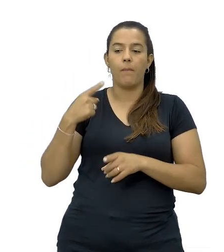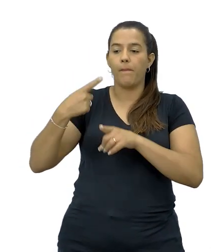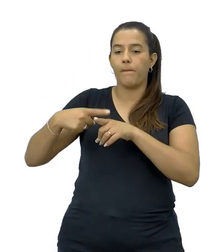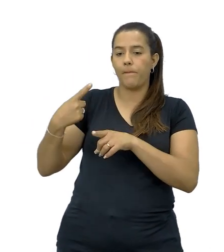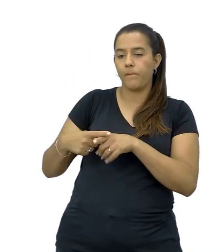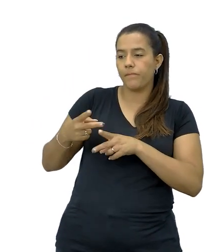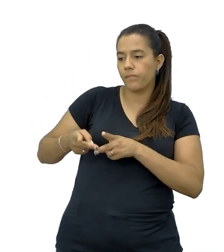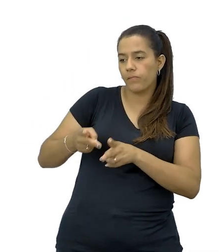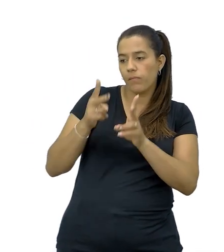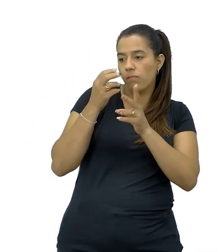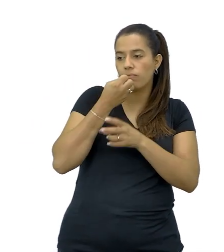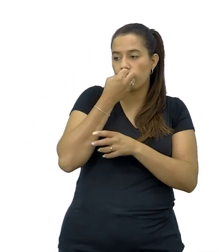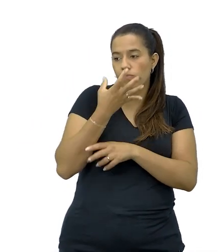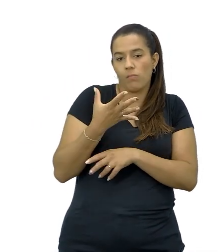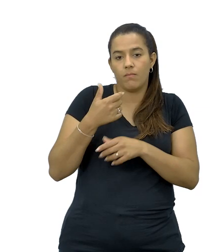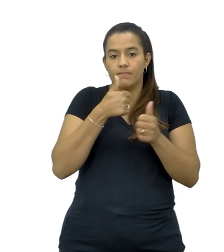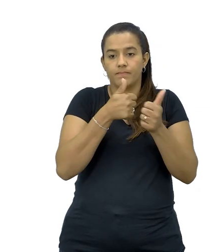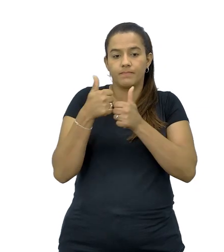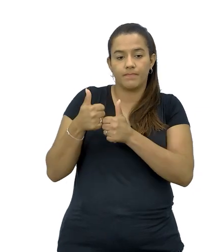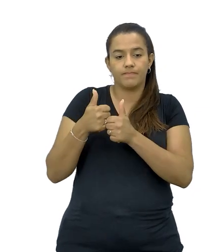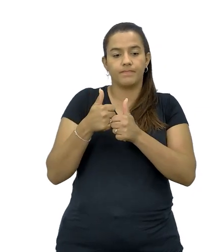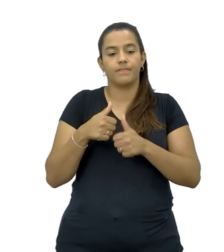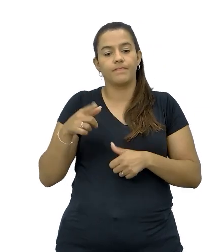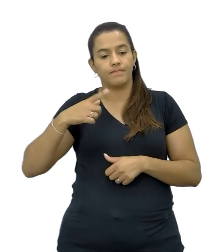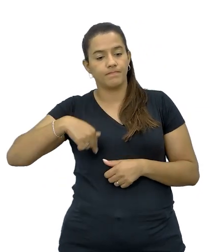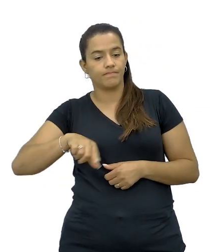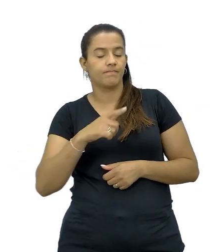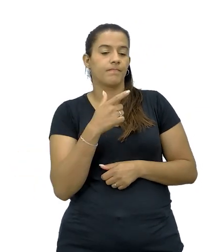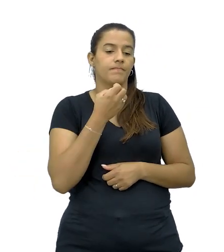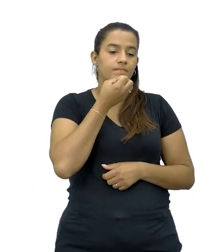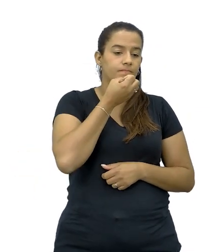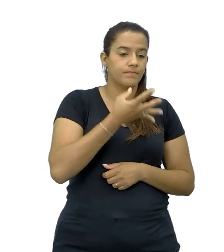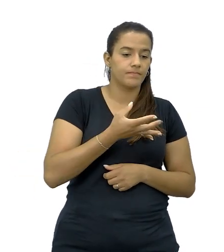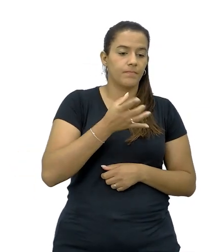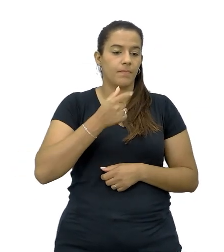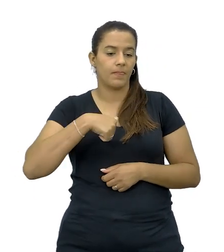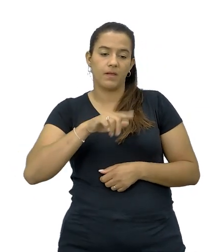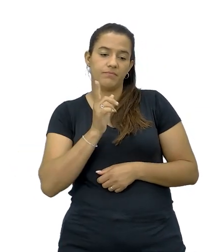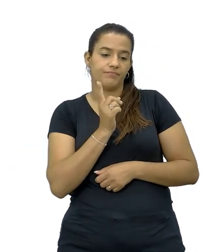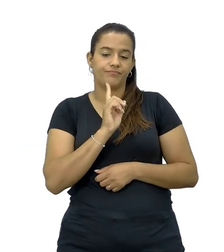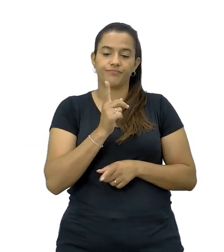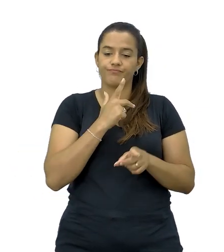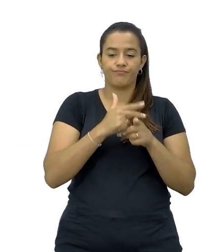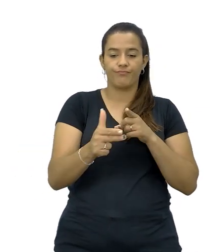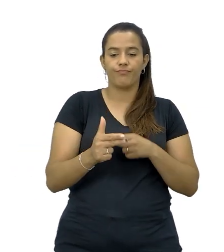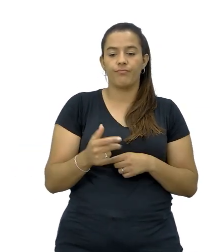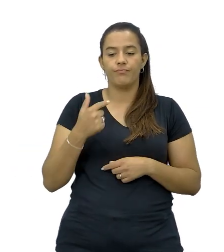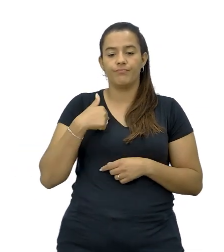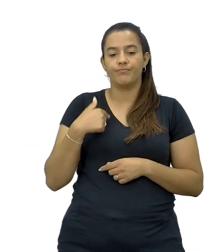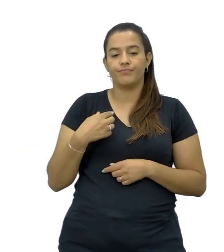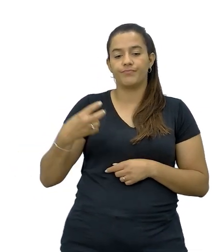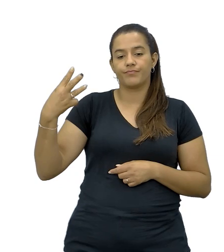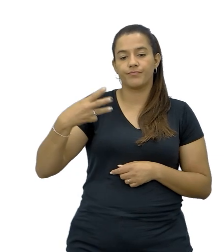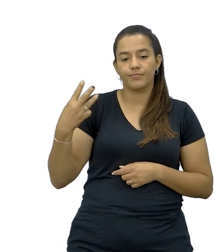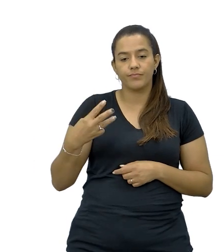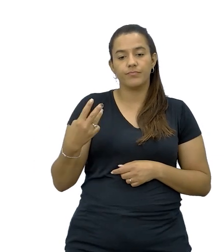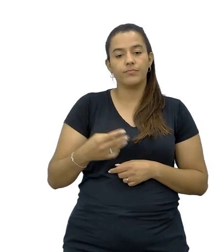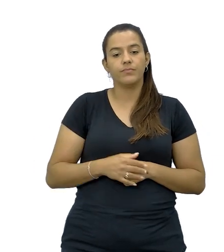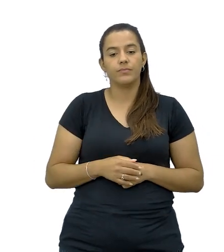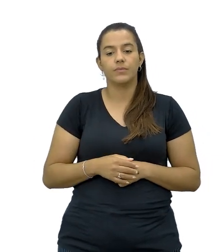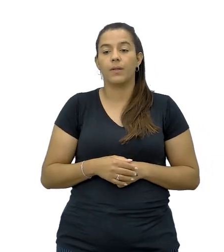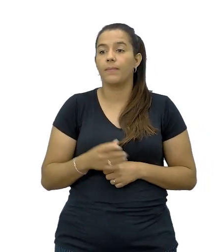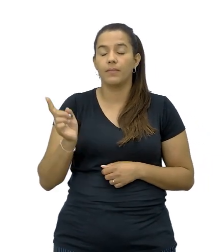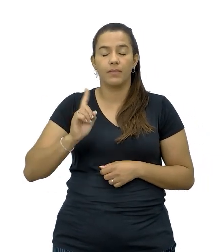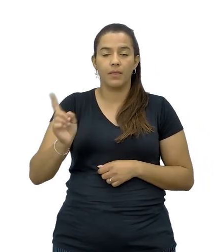sempre se saiu bem, né? Vai dizendo que ela se saía bem, mas ela não foi. Então, ele fala, você pegou o terceiro? Não, até que ela fala, não, eu peguei